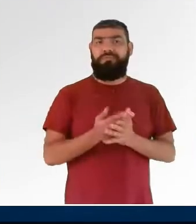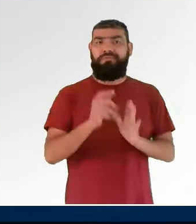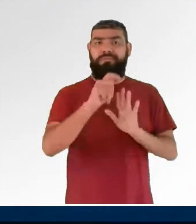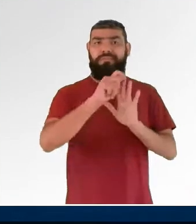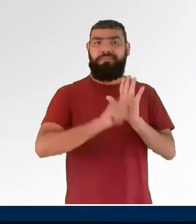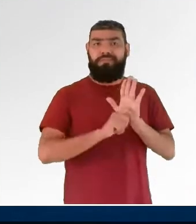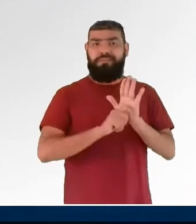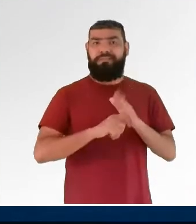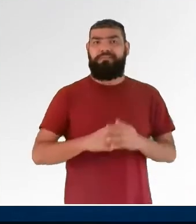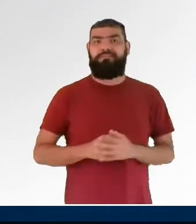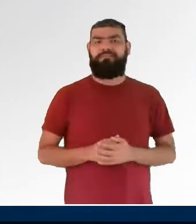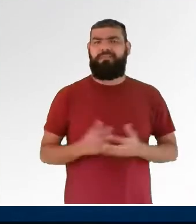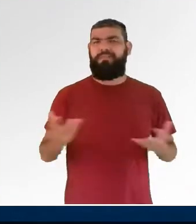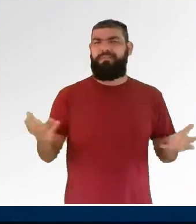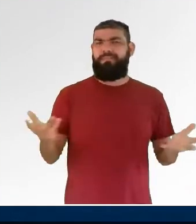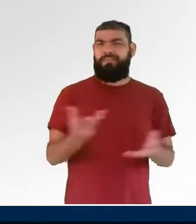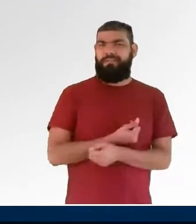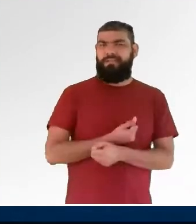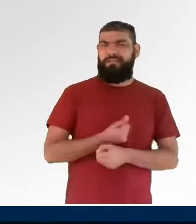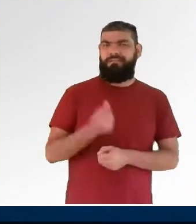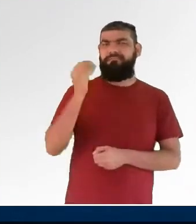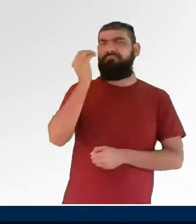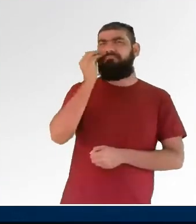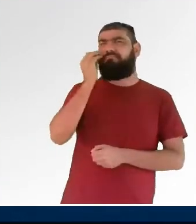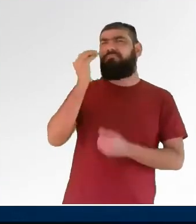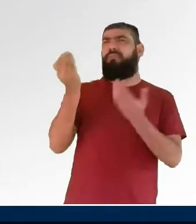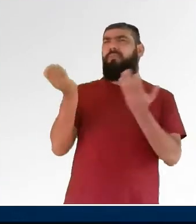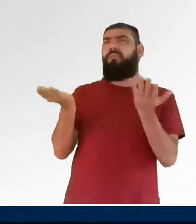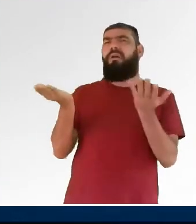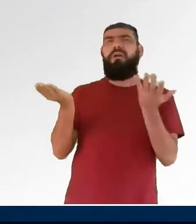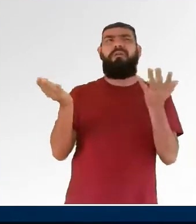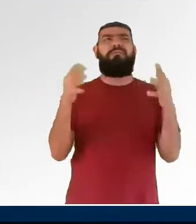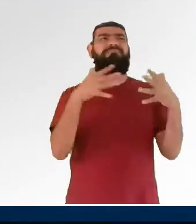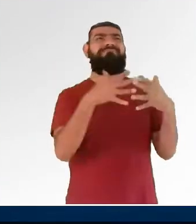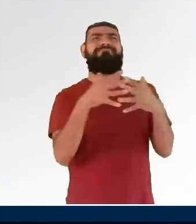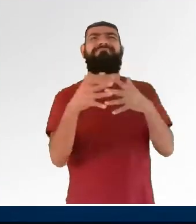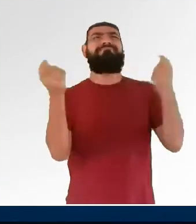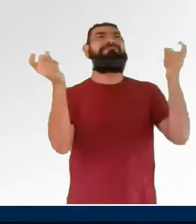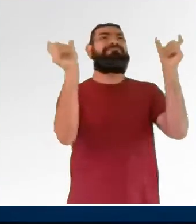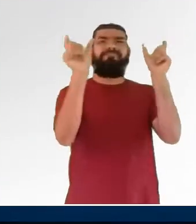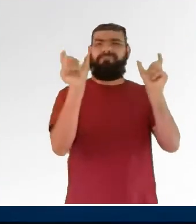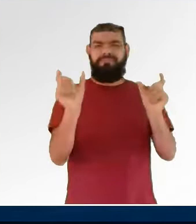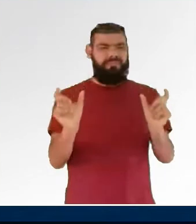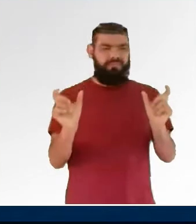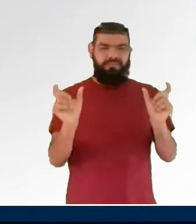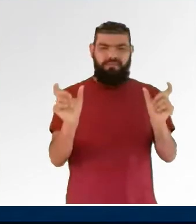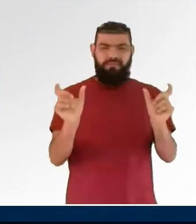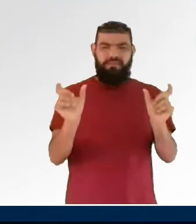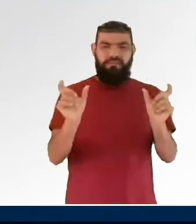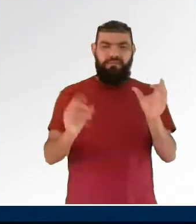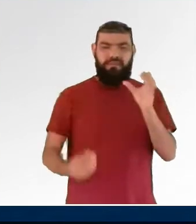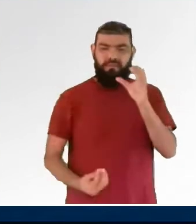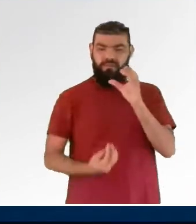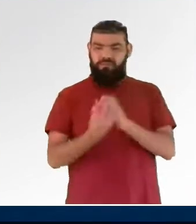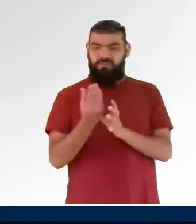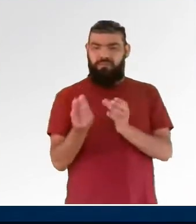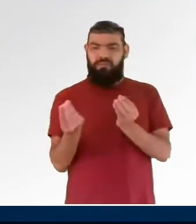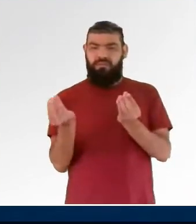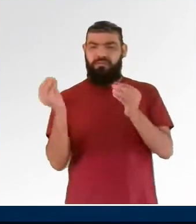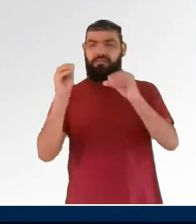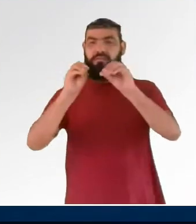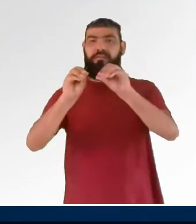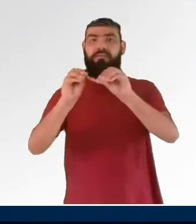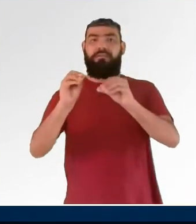Habilidade, identificar o conflito gerador do enredo e os elementos que constroem a narrativa.